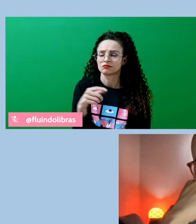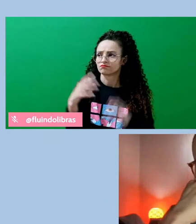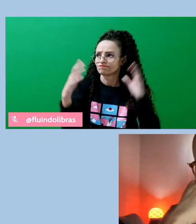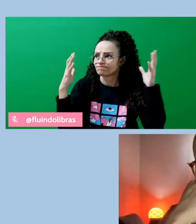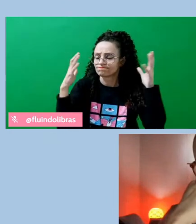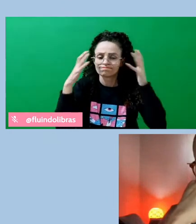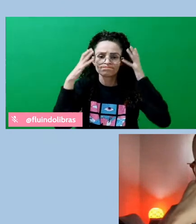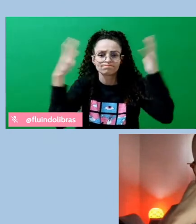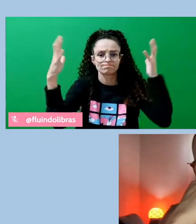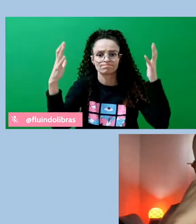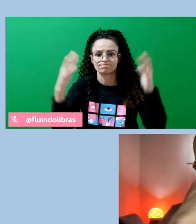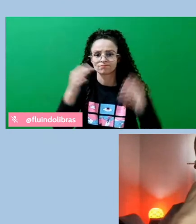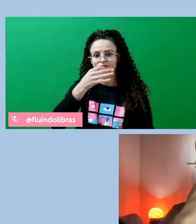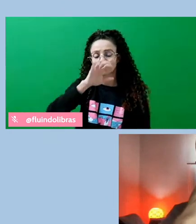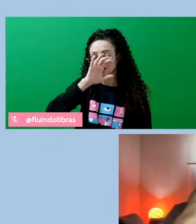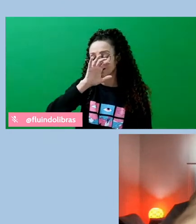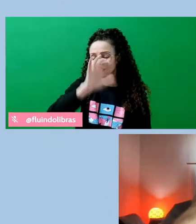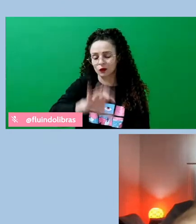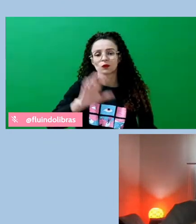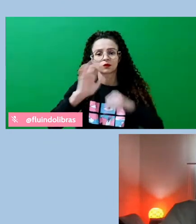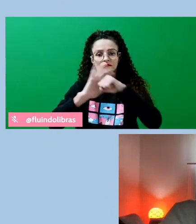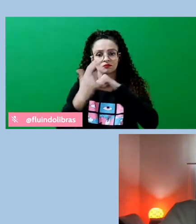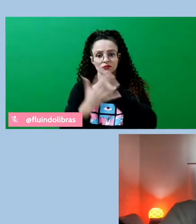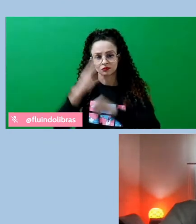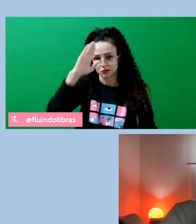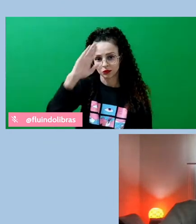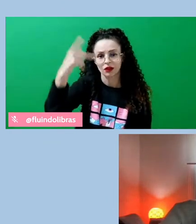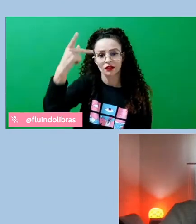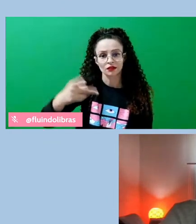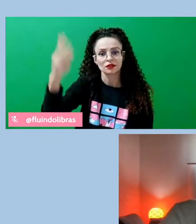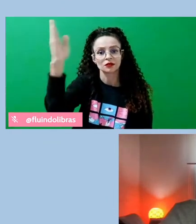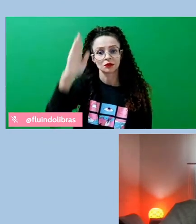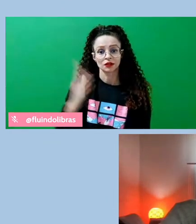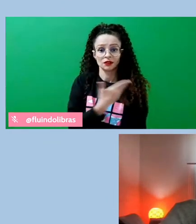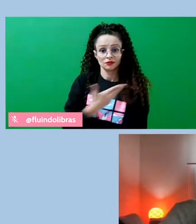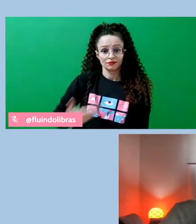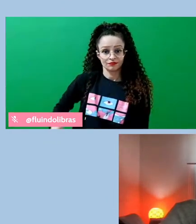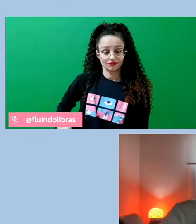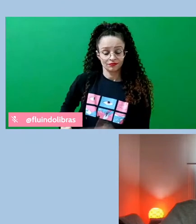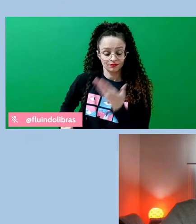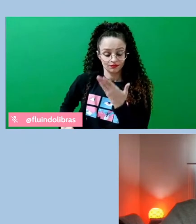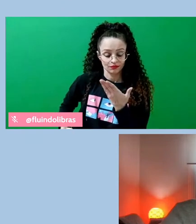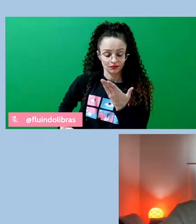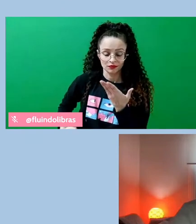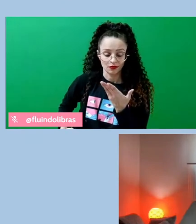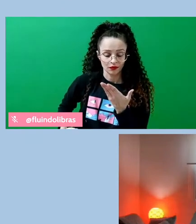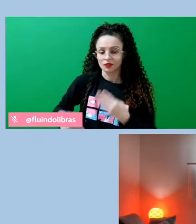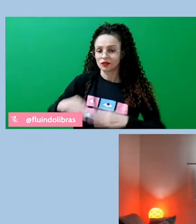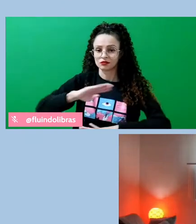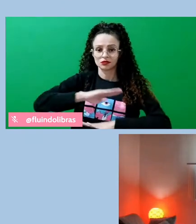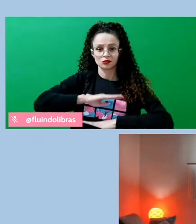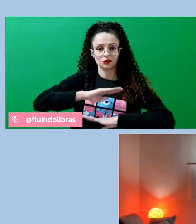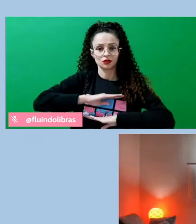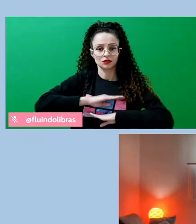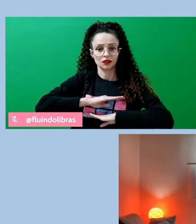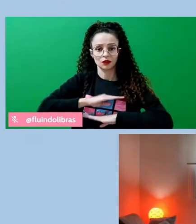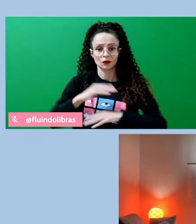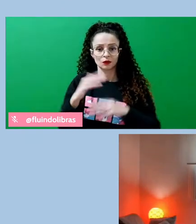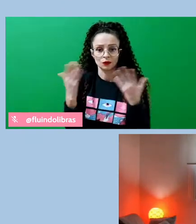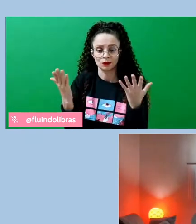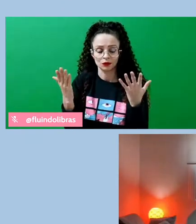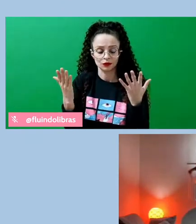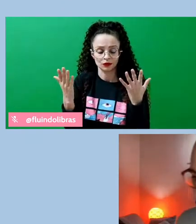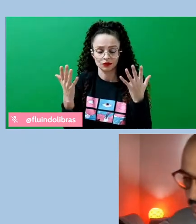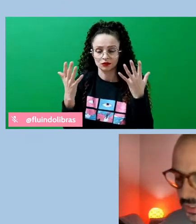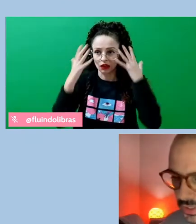sido essa pandemia, especialmente para a gente no Brasil, com esse desgoverno total, com essa situação totalmente